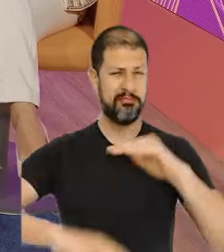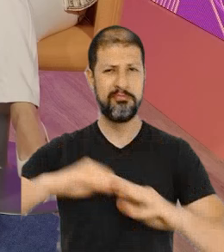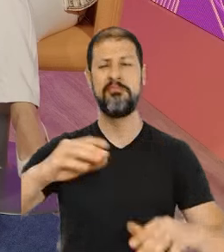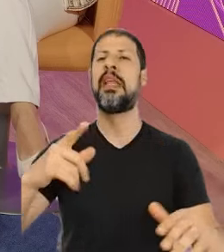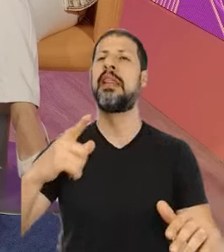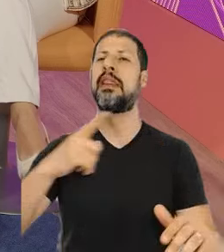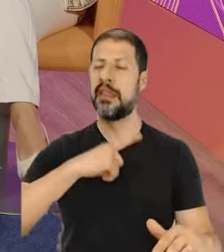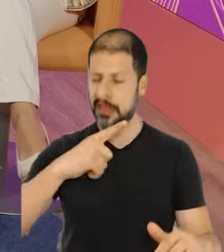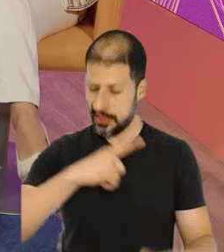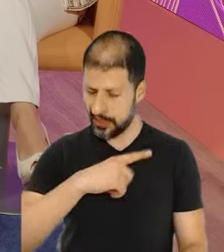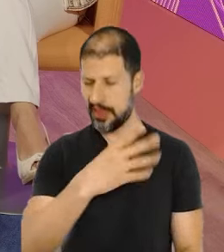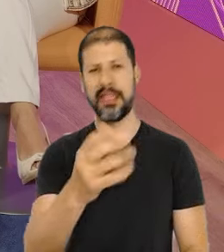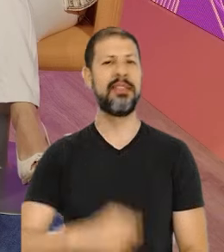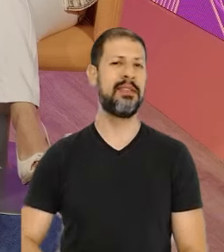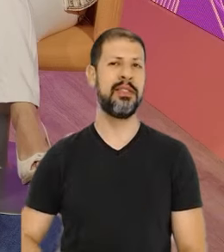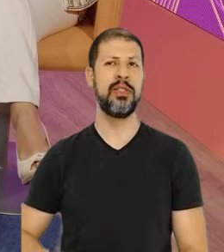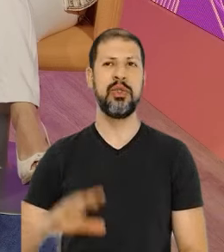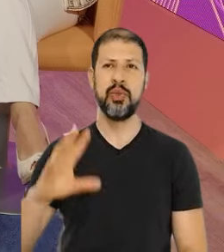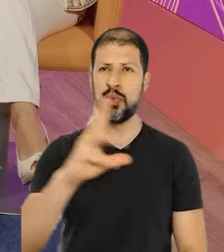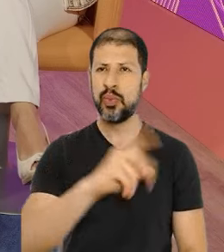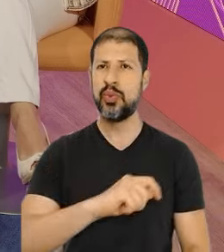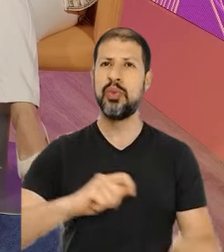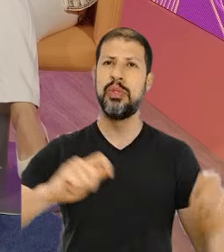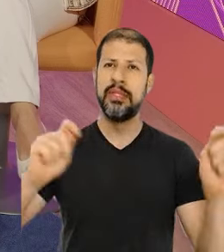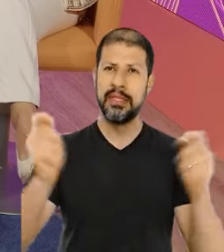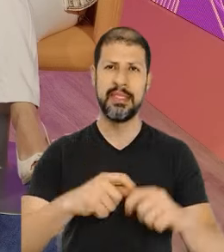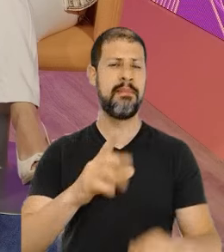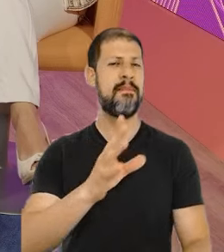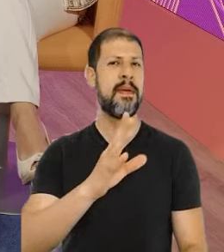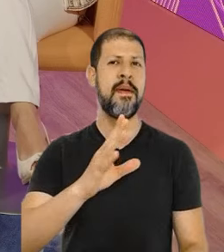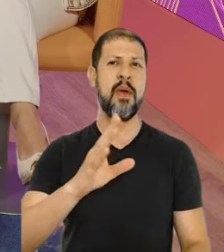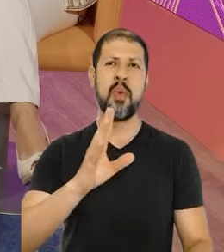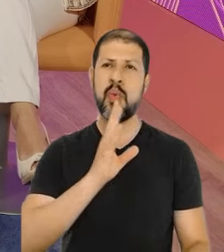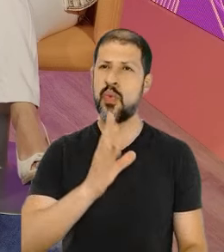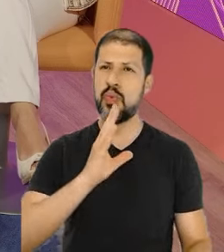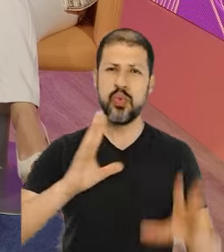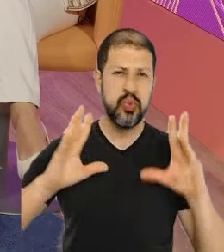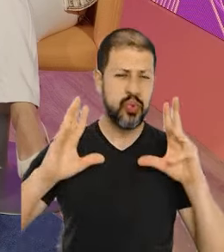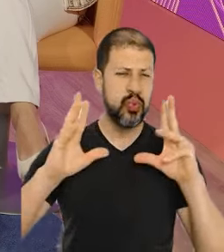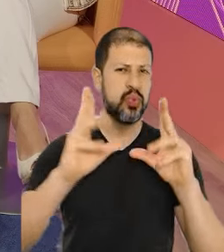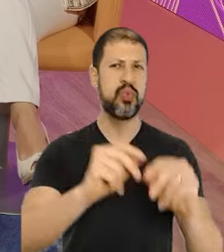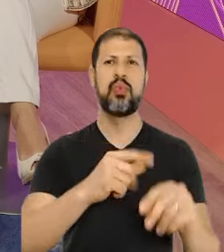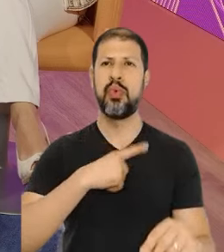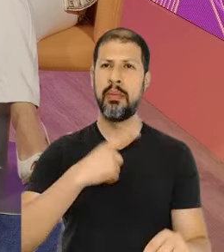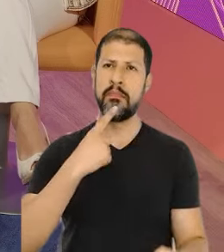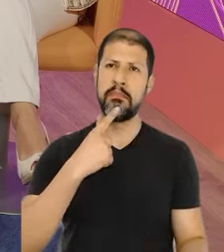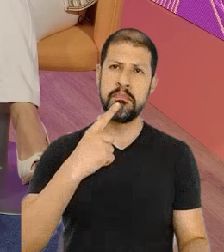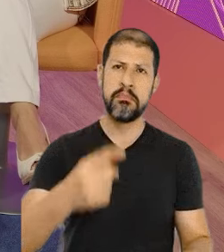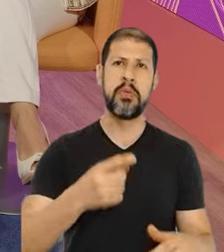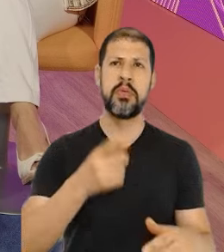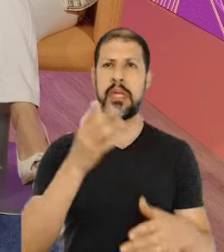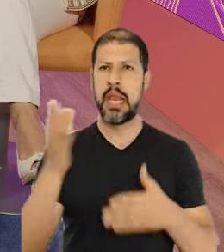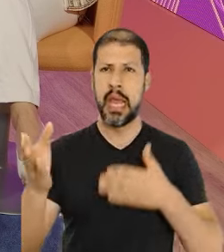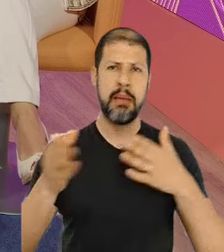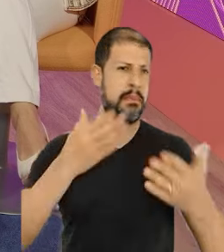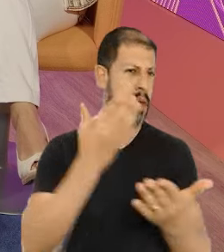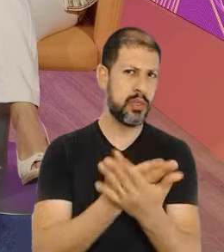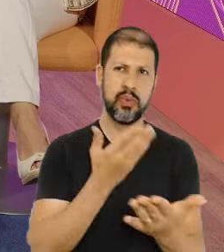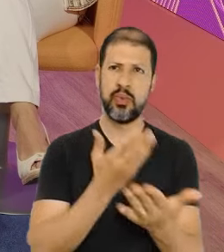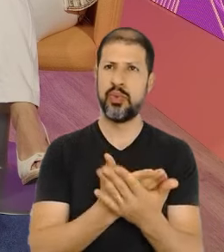capaz todos vocês é capaz de tudo pouco pode pode